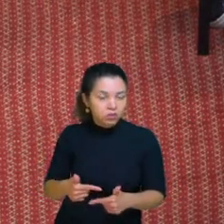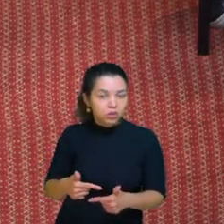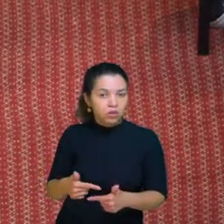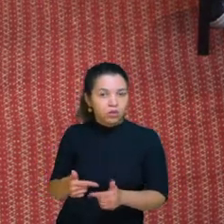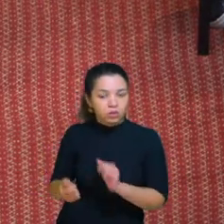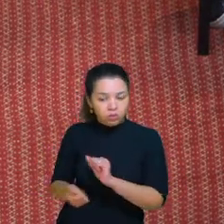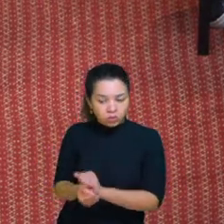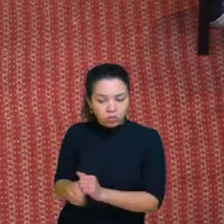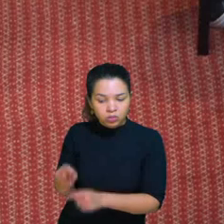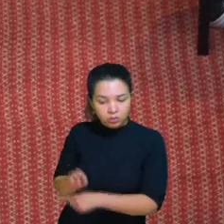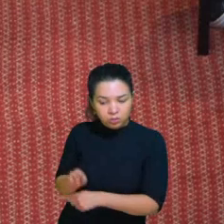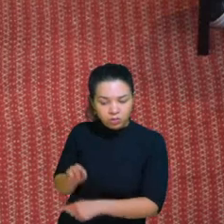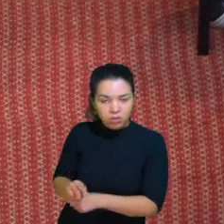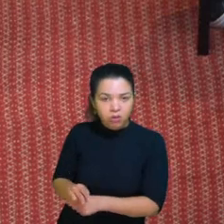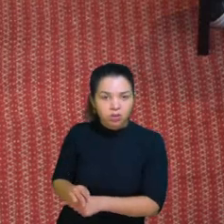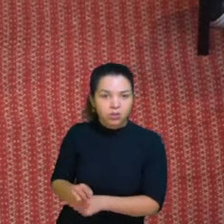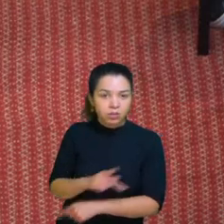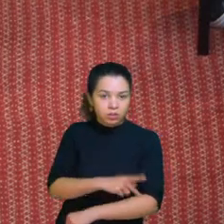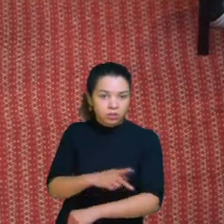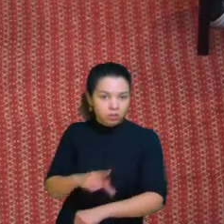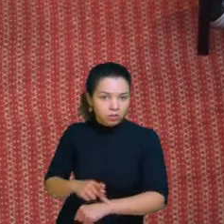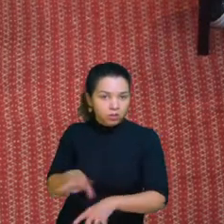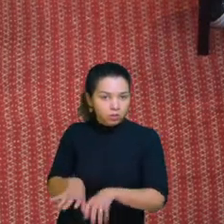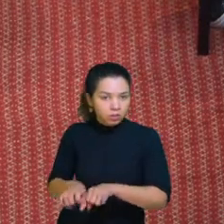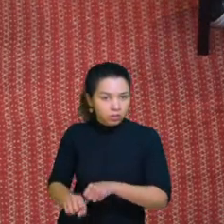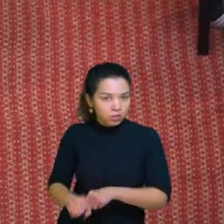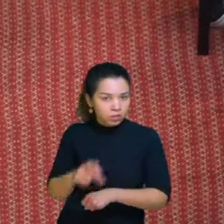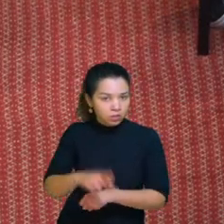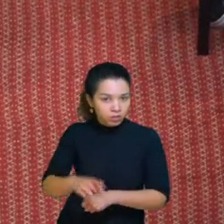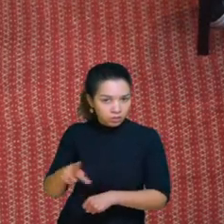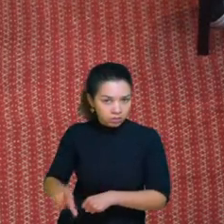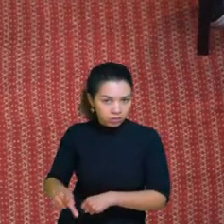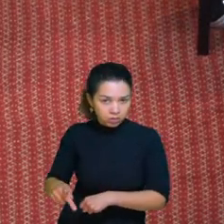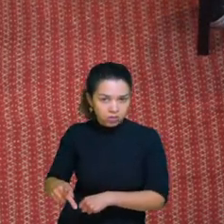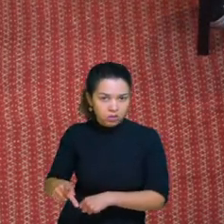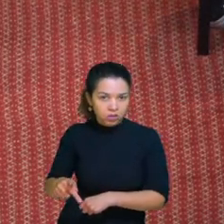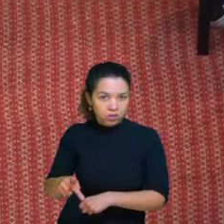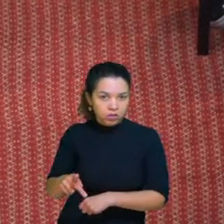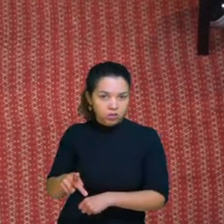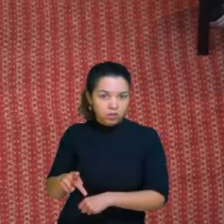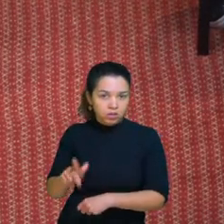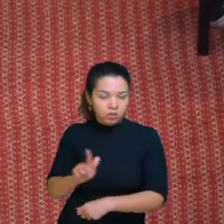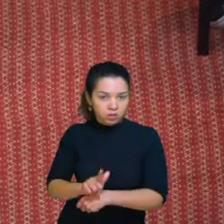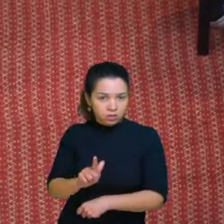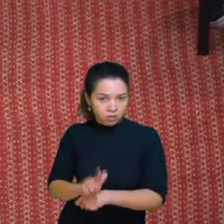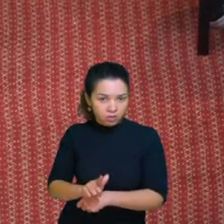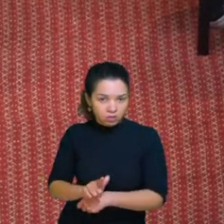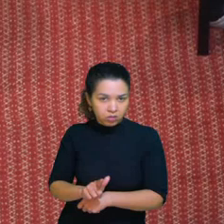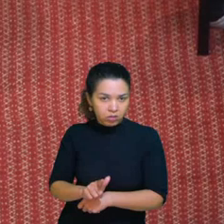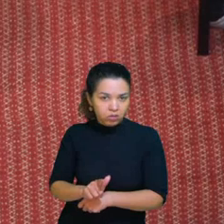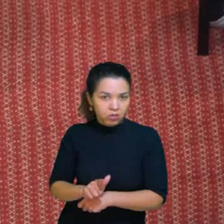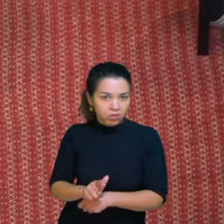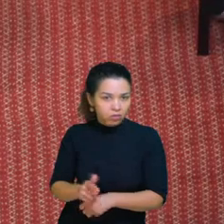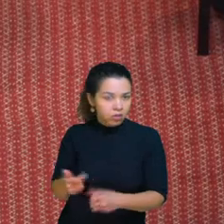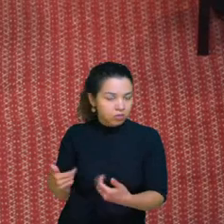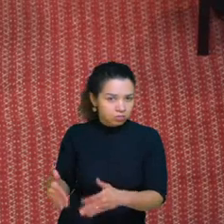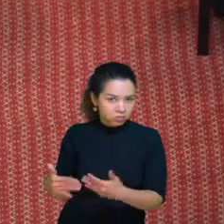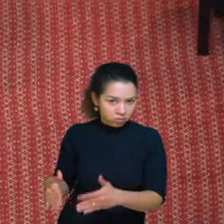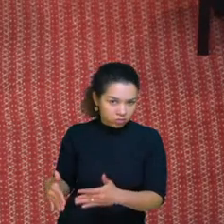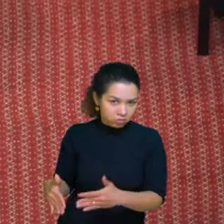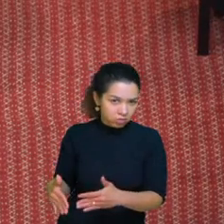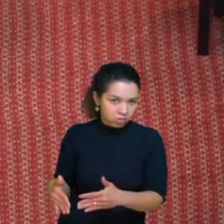pedagógico formação de professores e gestores vai ser desnecessário Em algum momento que passará a ser